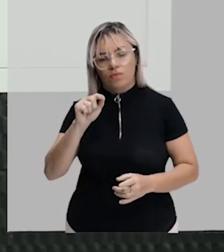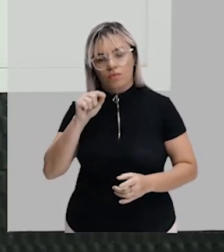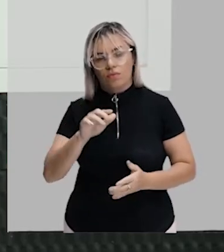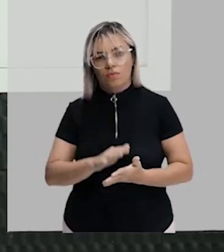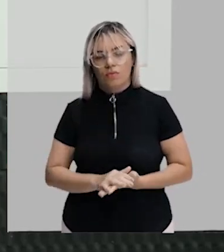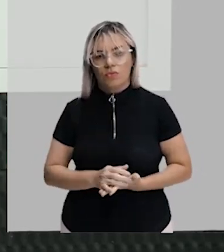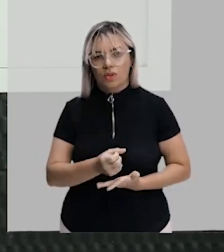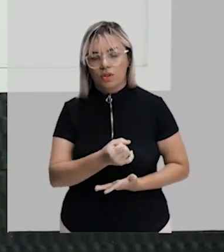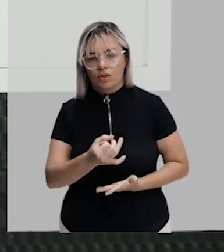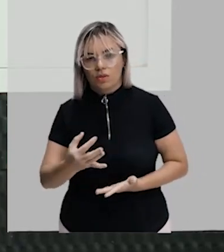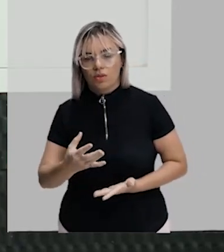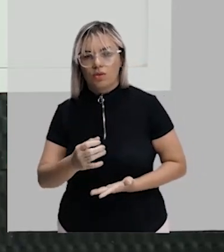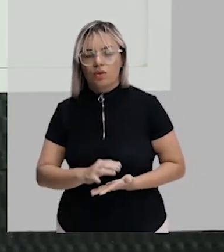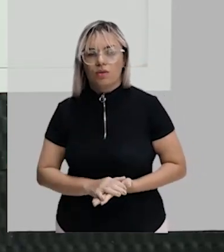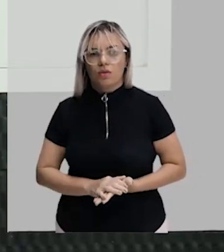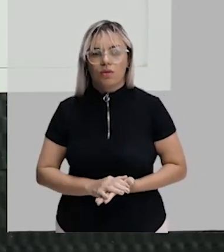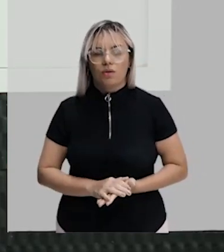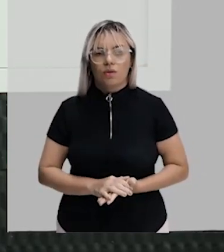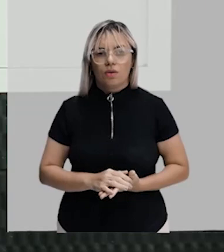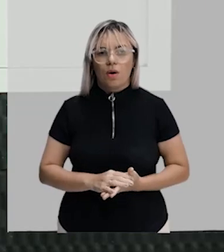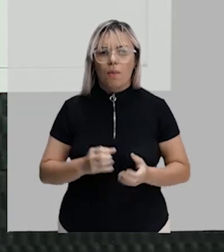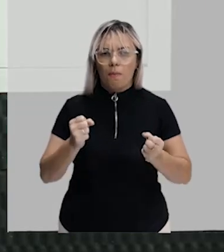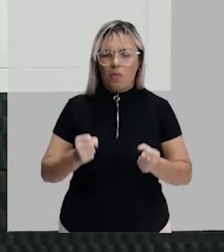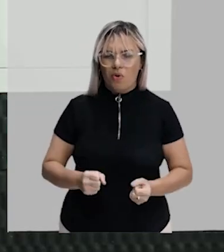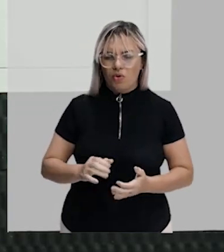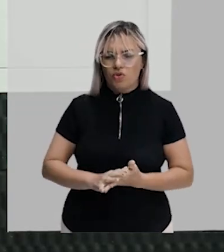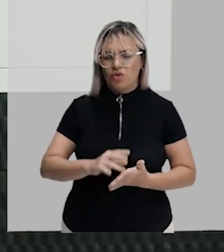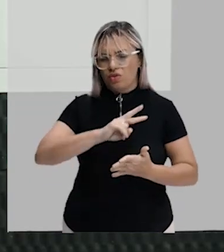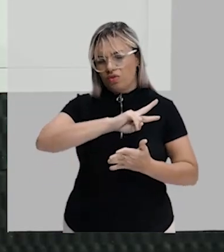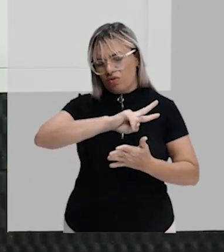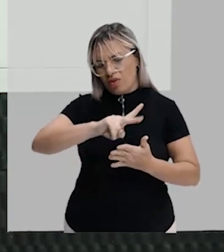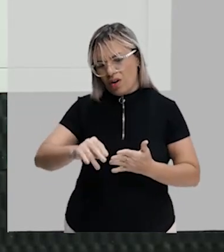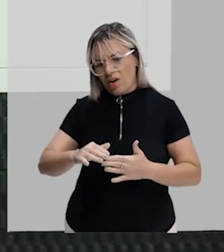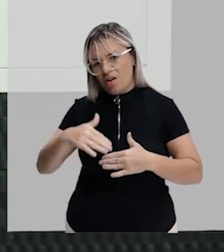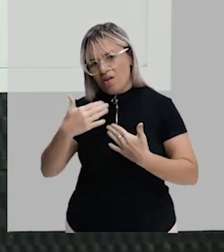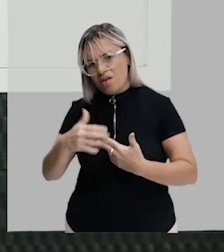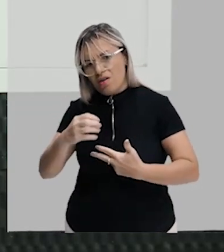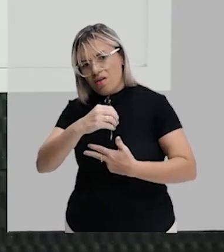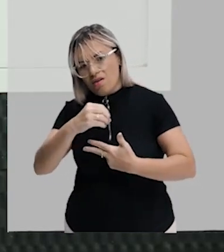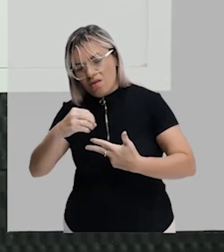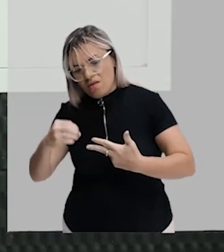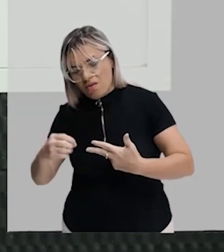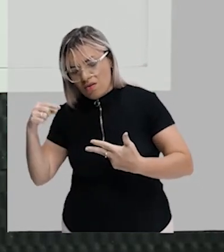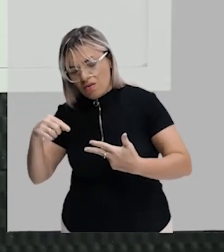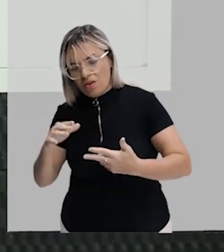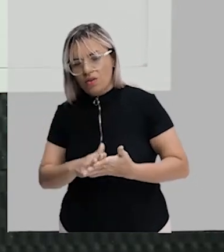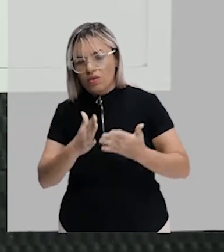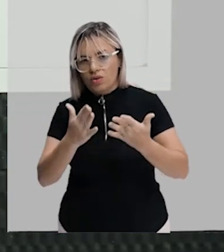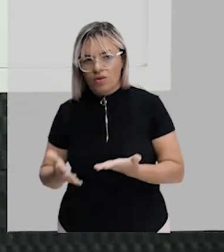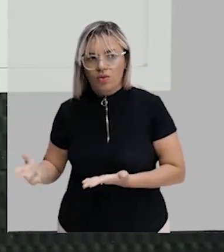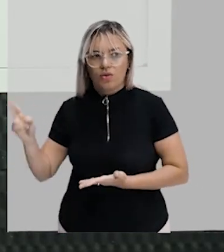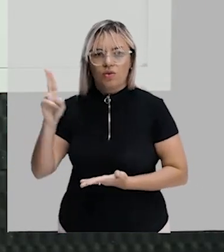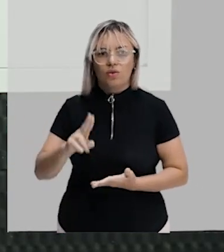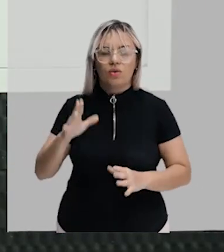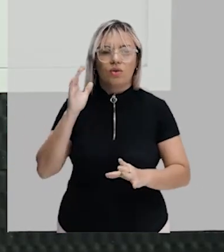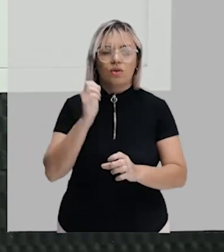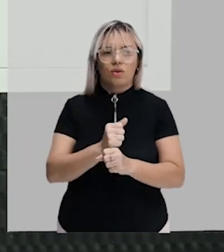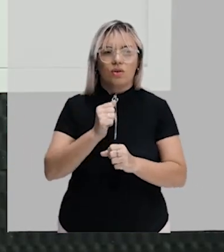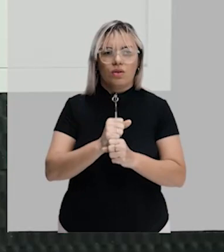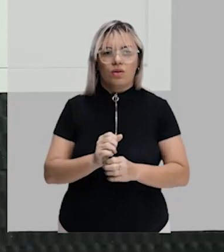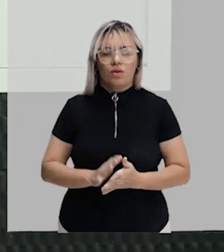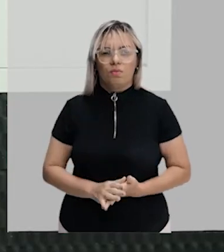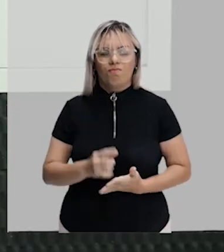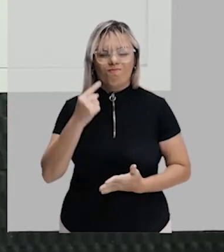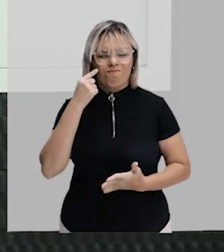muitas questões no Enem que você pode responder por esse procedimento. Muitas. Tá? A gente tem que estar